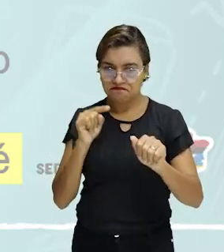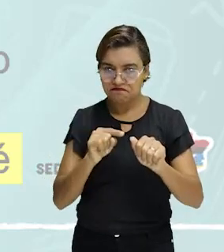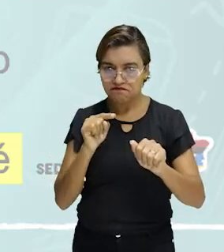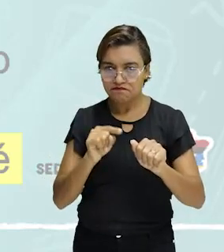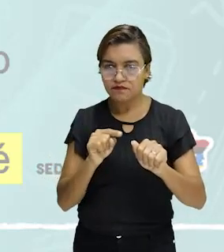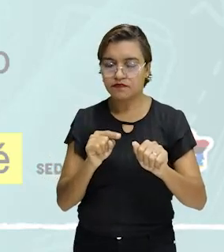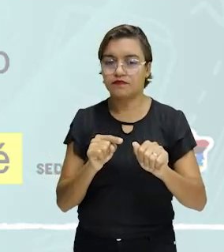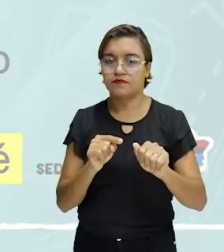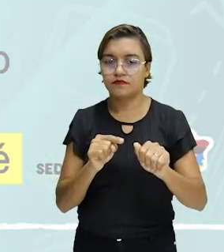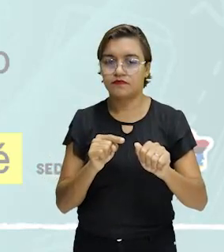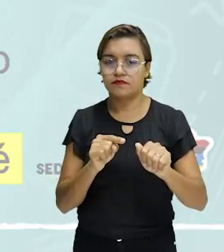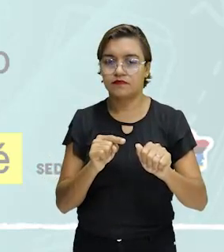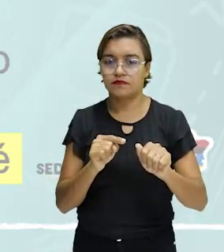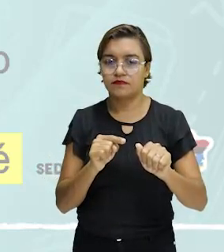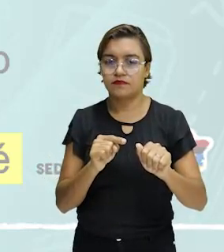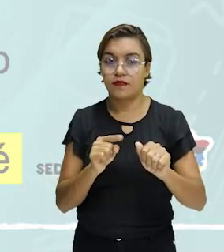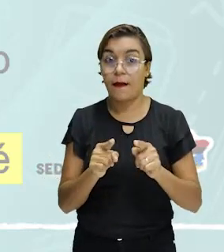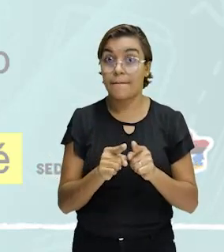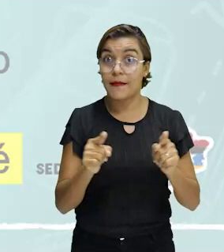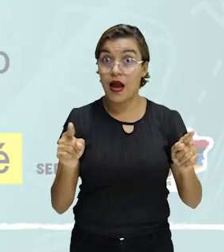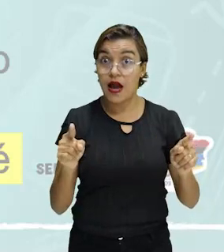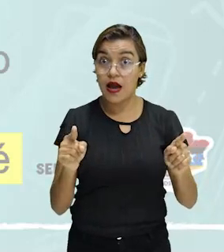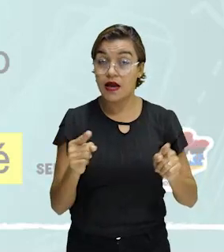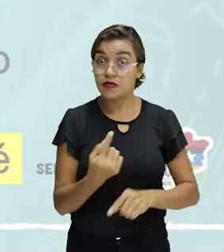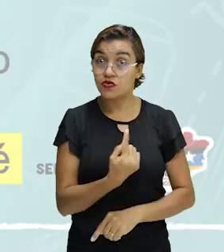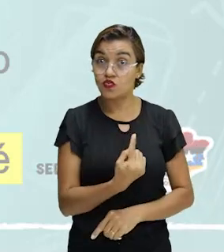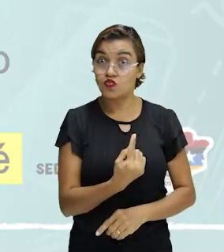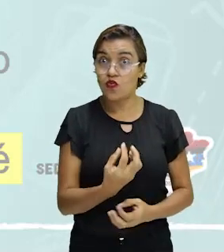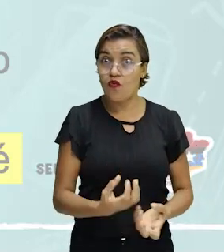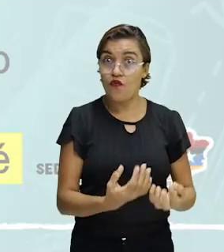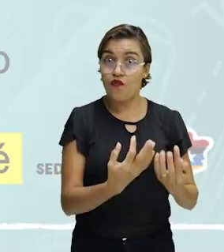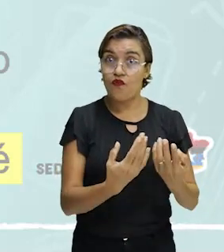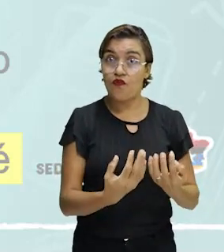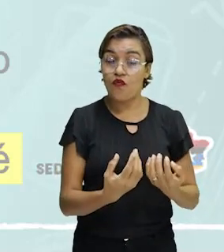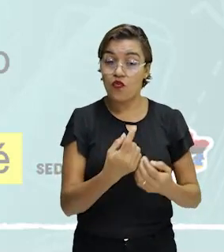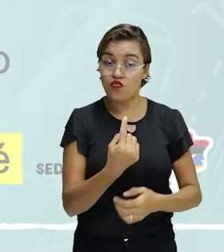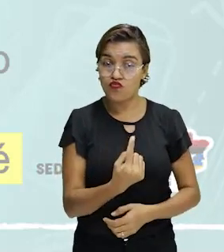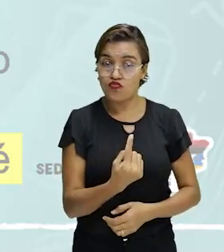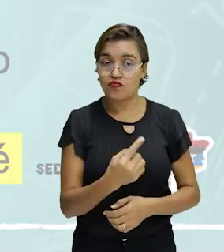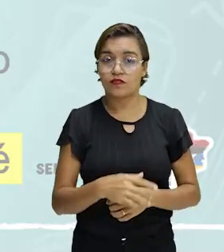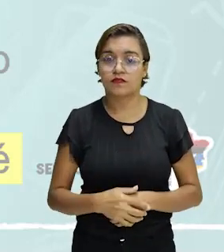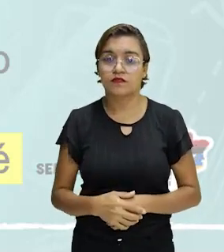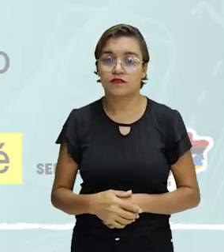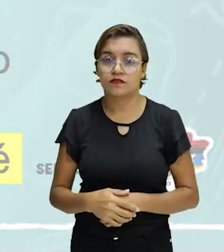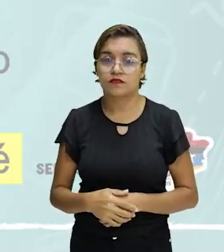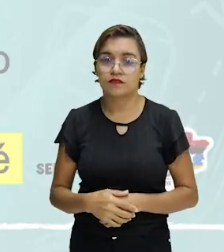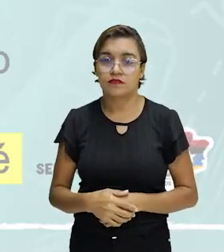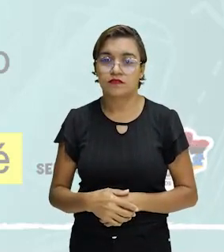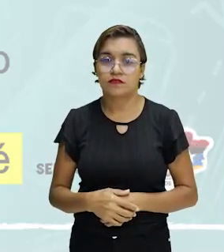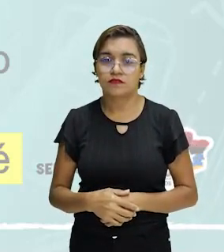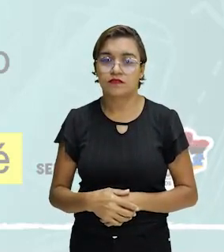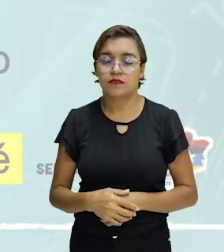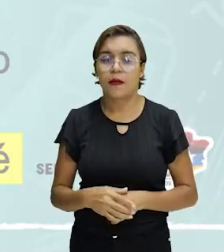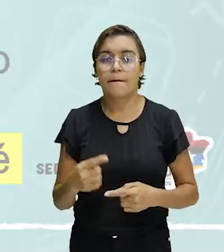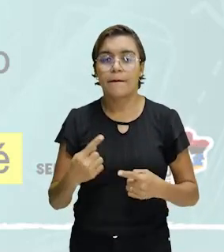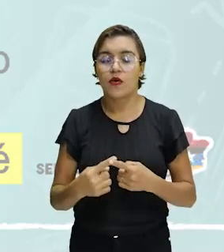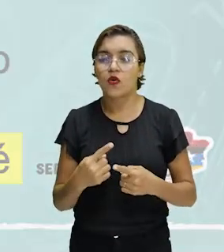A, maior na fogueira 1, pois a superfície de contato com o ar é